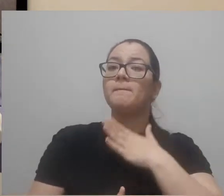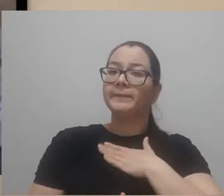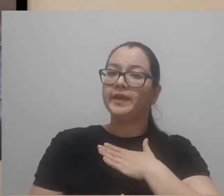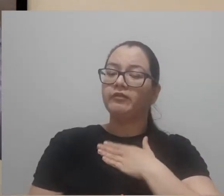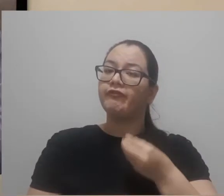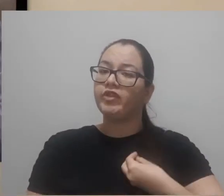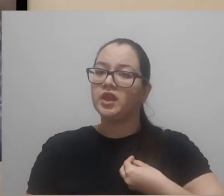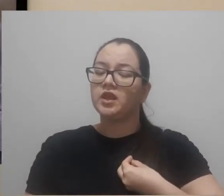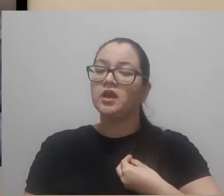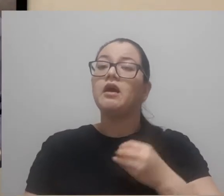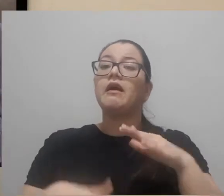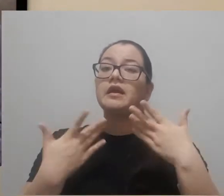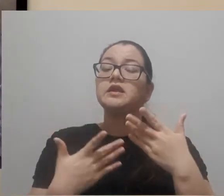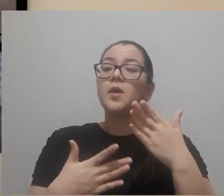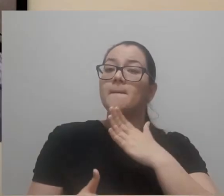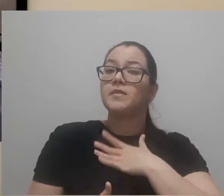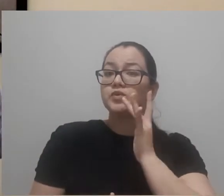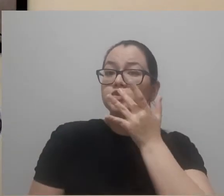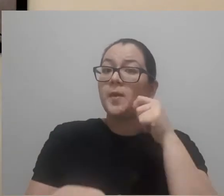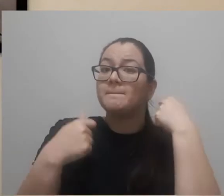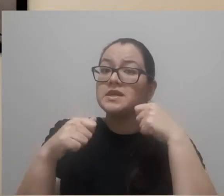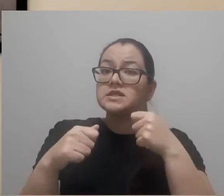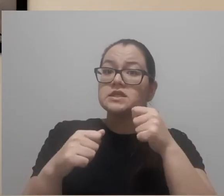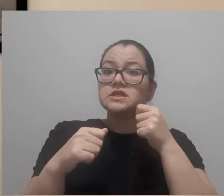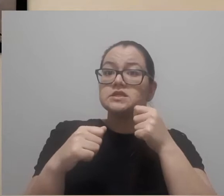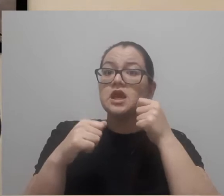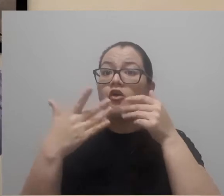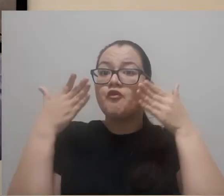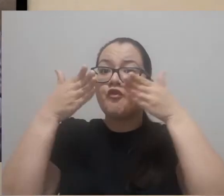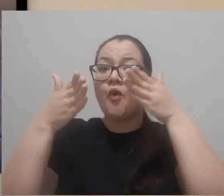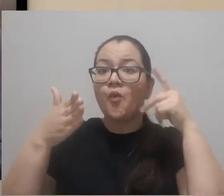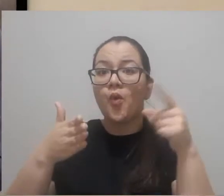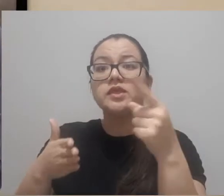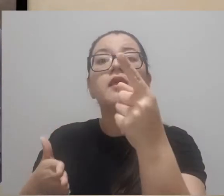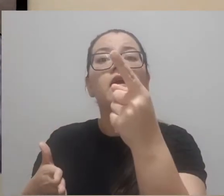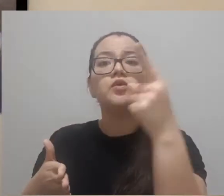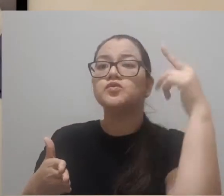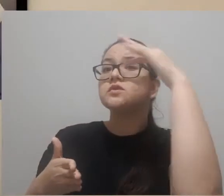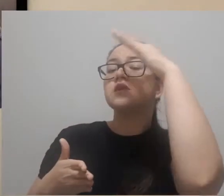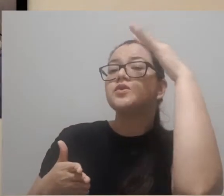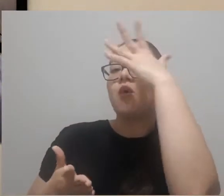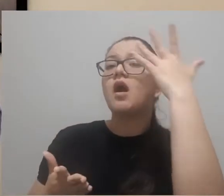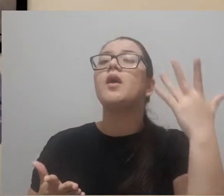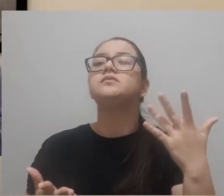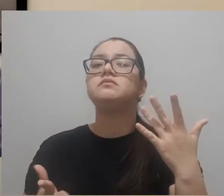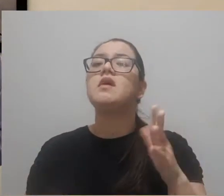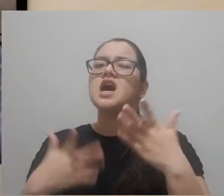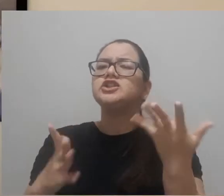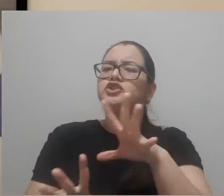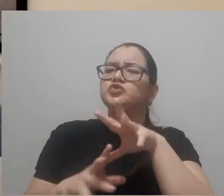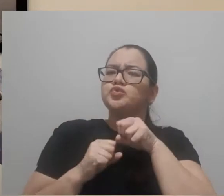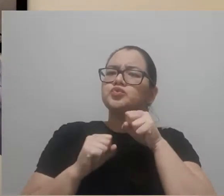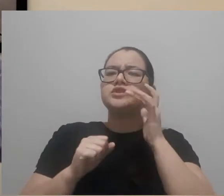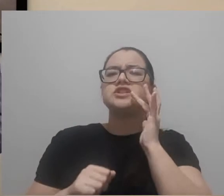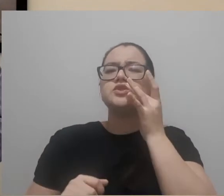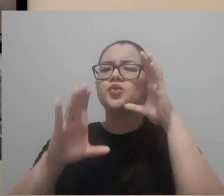ser voltados para a eternidade. Acumulamos tesouros nos céus quando todos os nossos investimentos